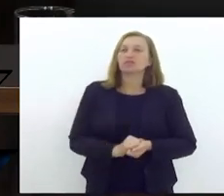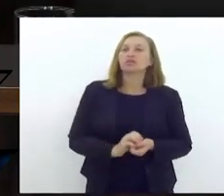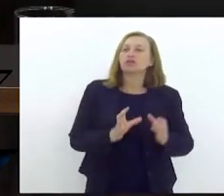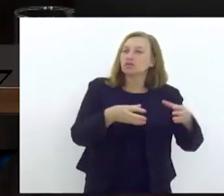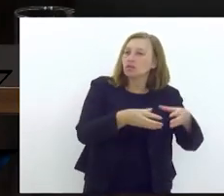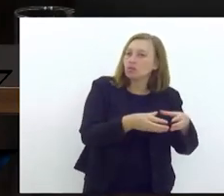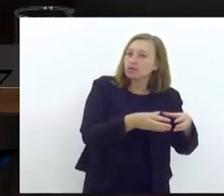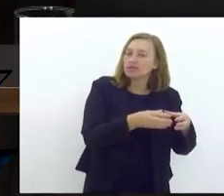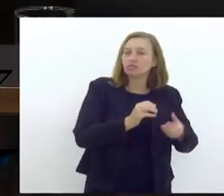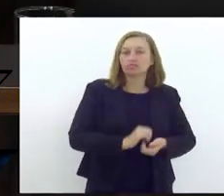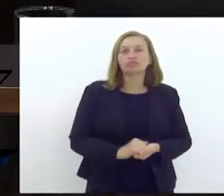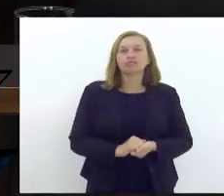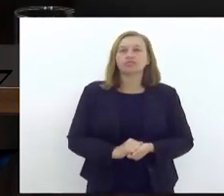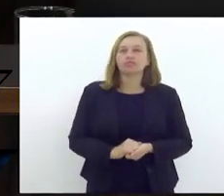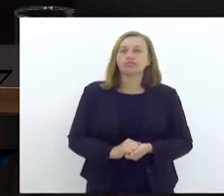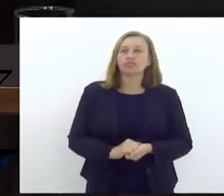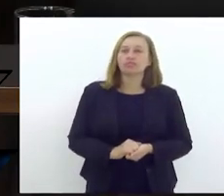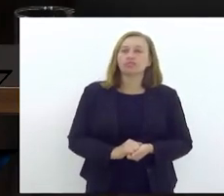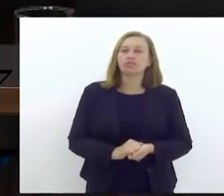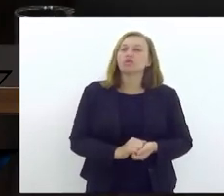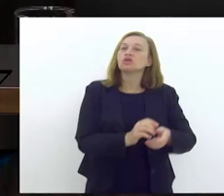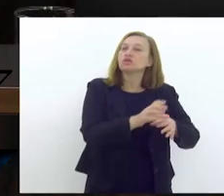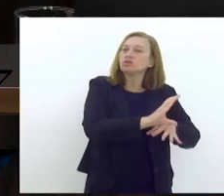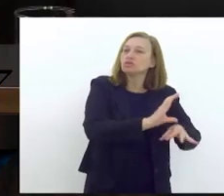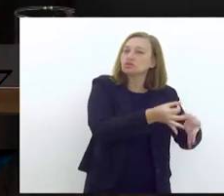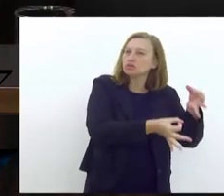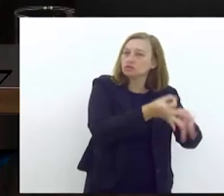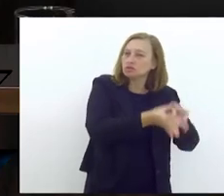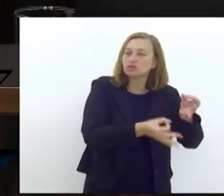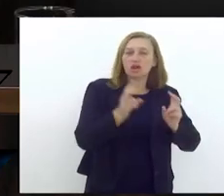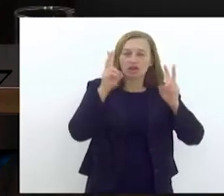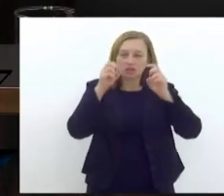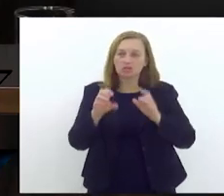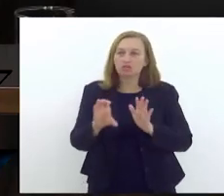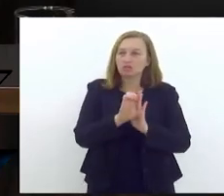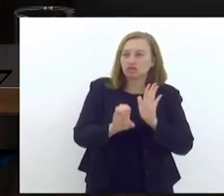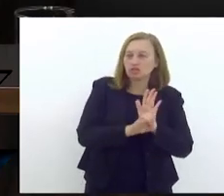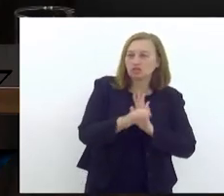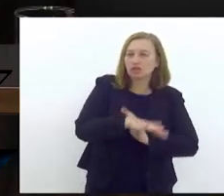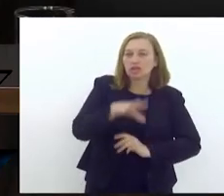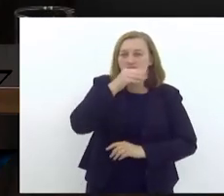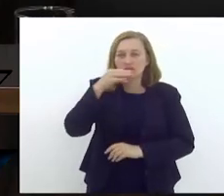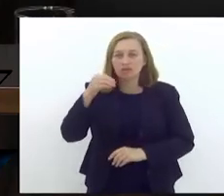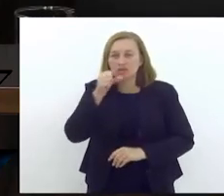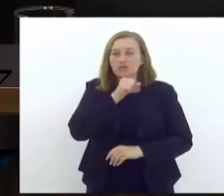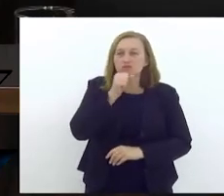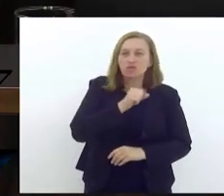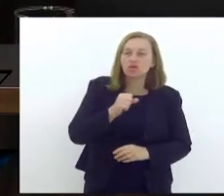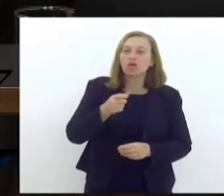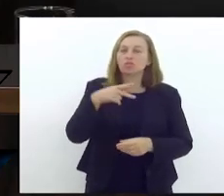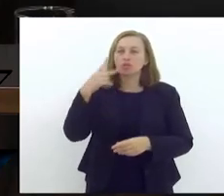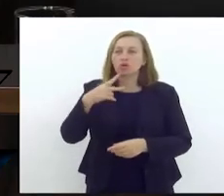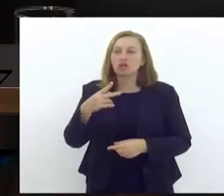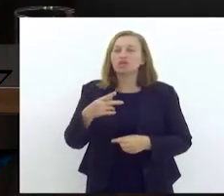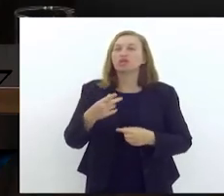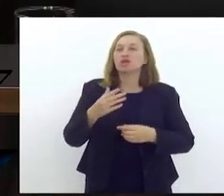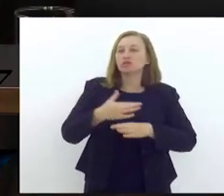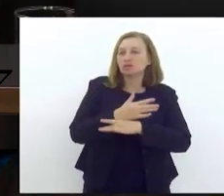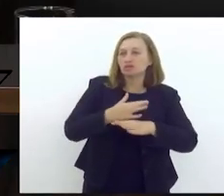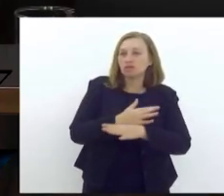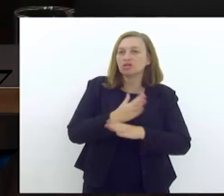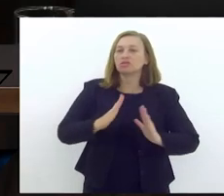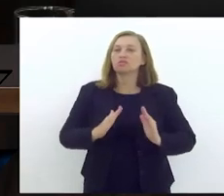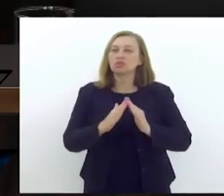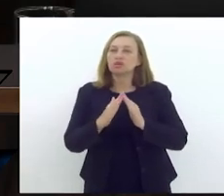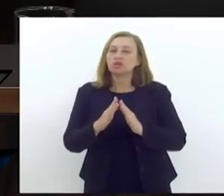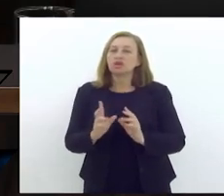pareceres Constituição e justiça assuntos a criança e do adolescente do Idoso político Urbana habitação e assunto